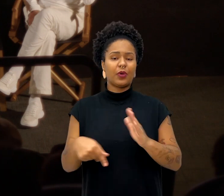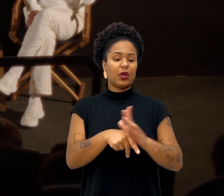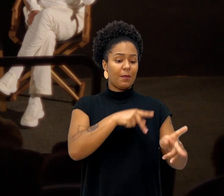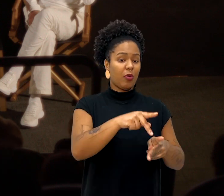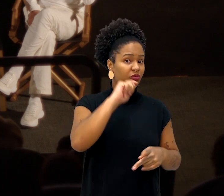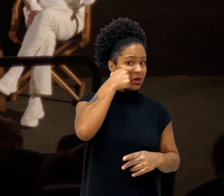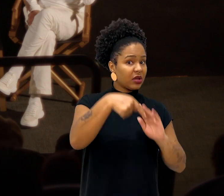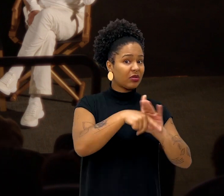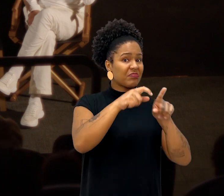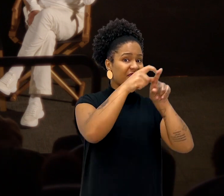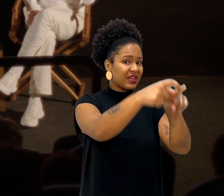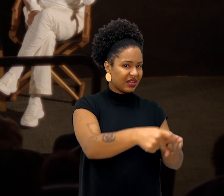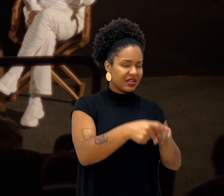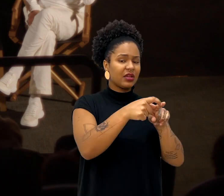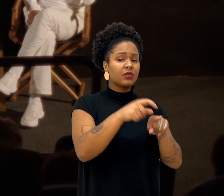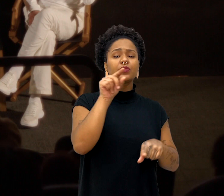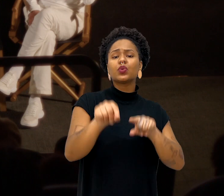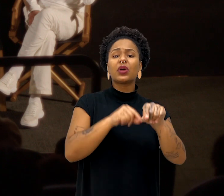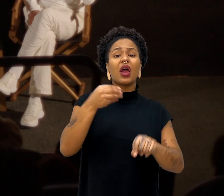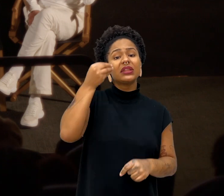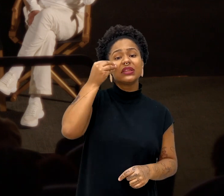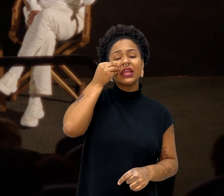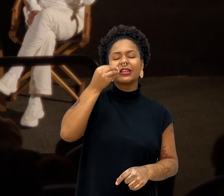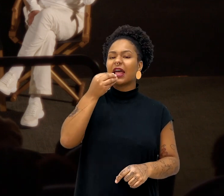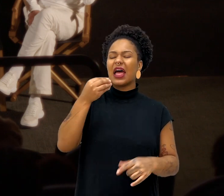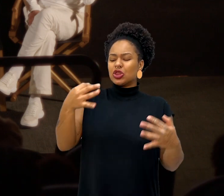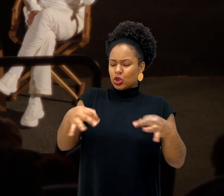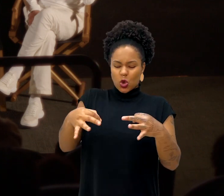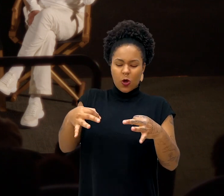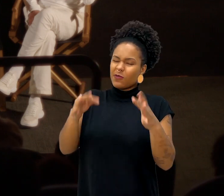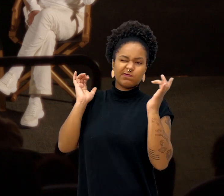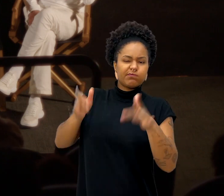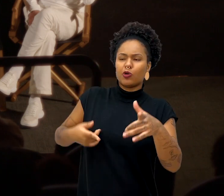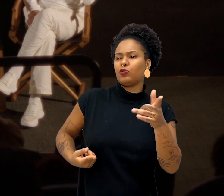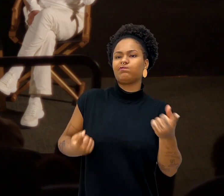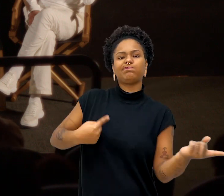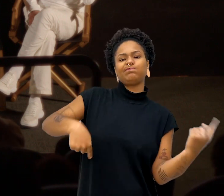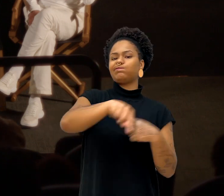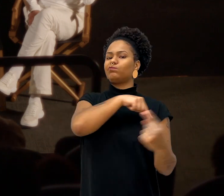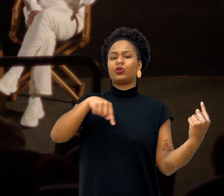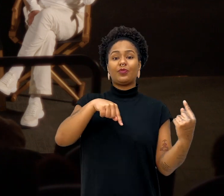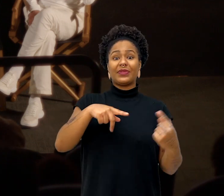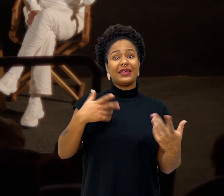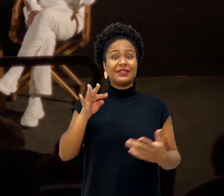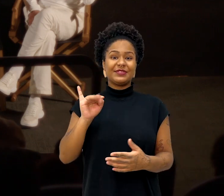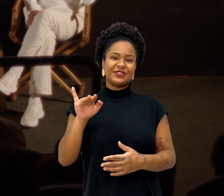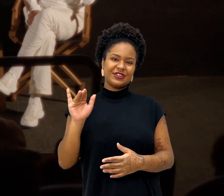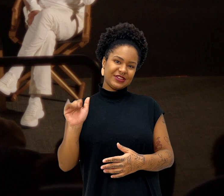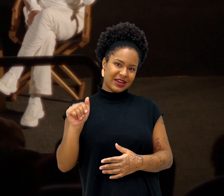aqui brasileiro, indígena, quilombola, povo negro periférico, que é uma tentativa de